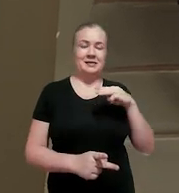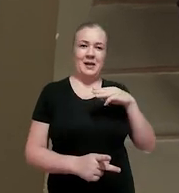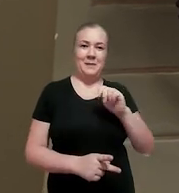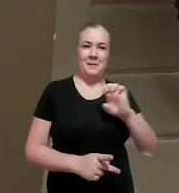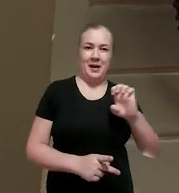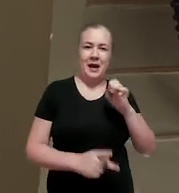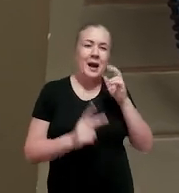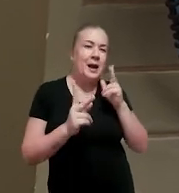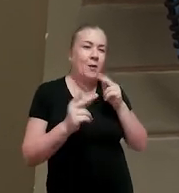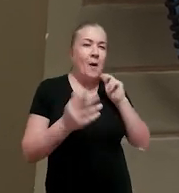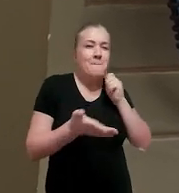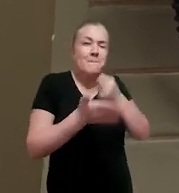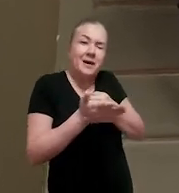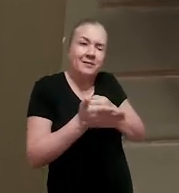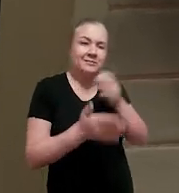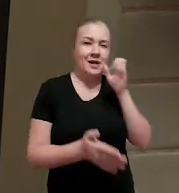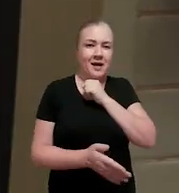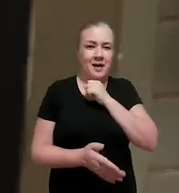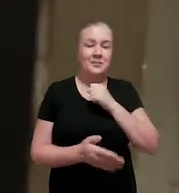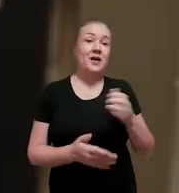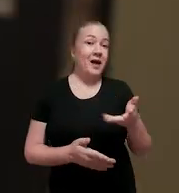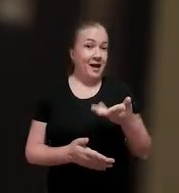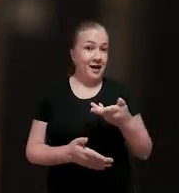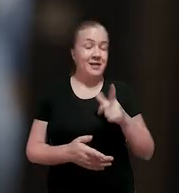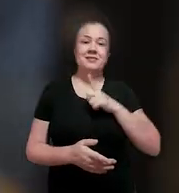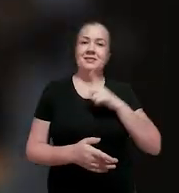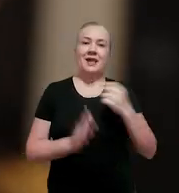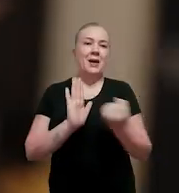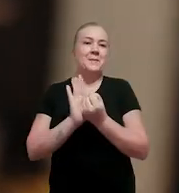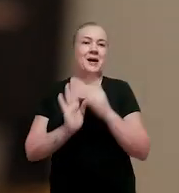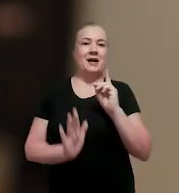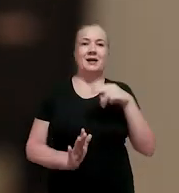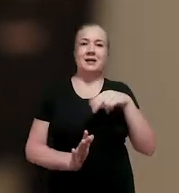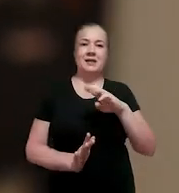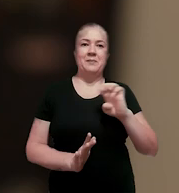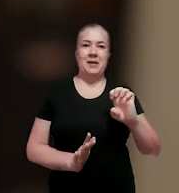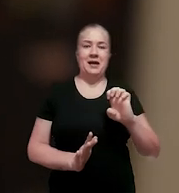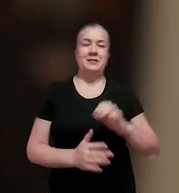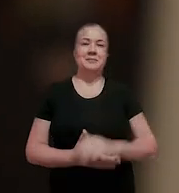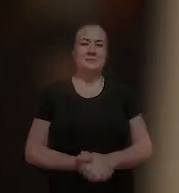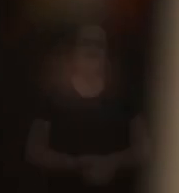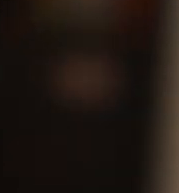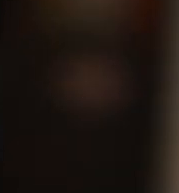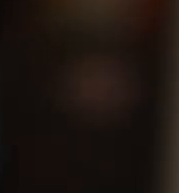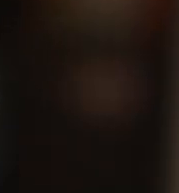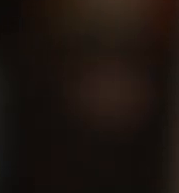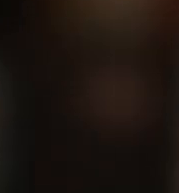Demais. Piscou? Paguei. Tem agilidade? Tem Demais.